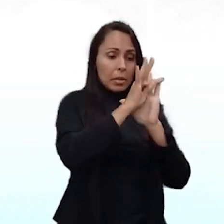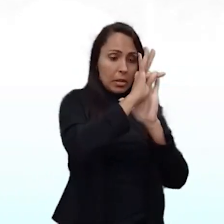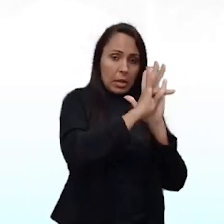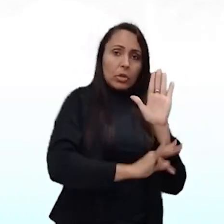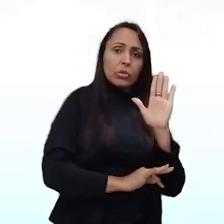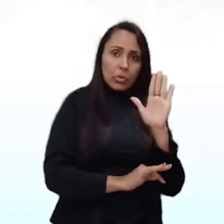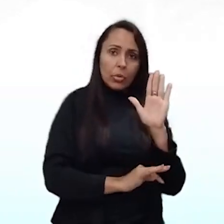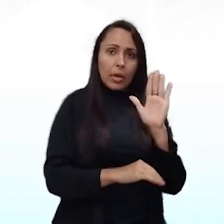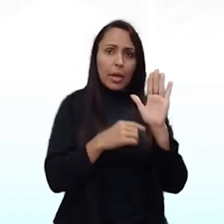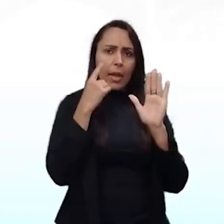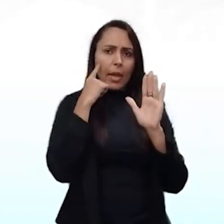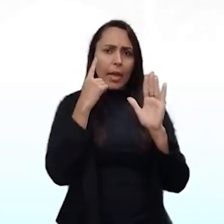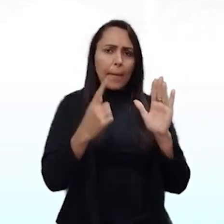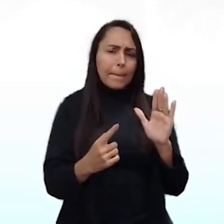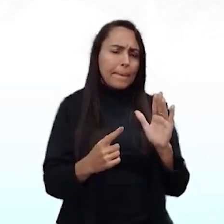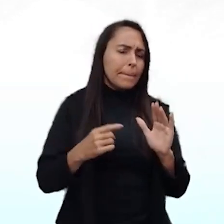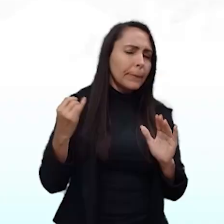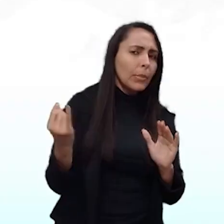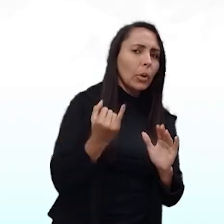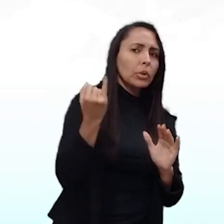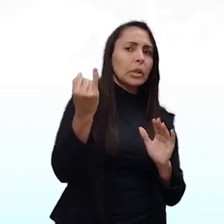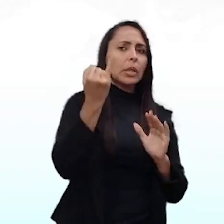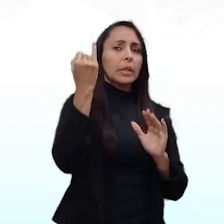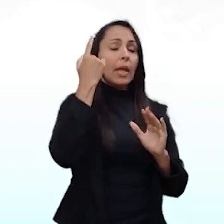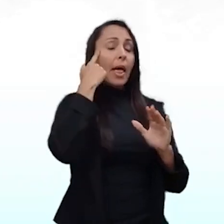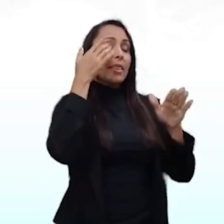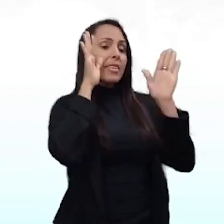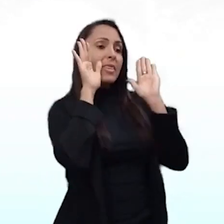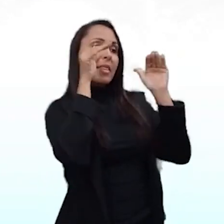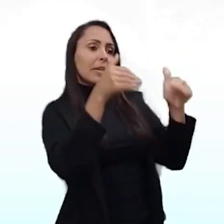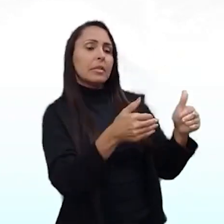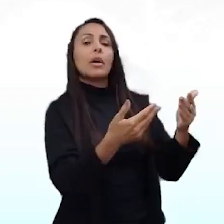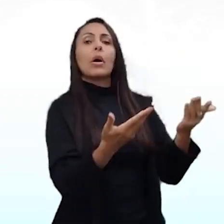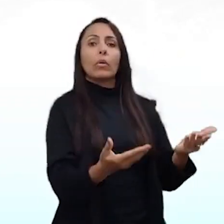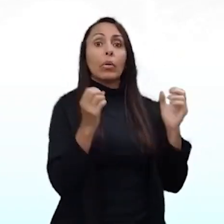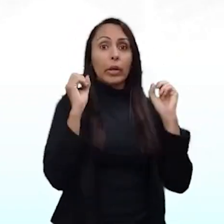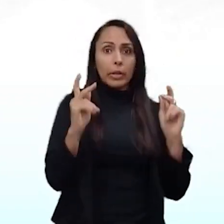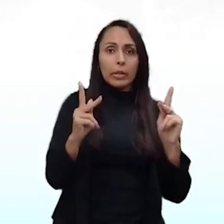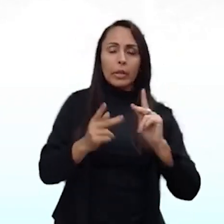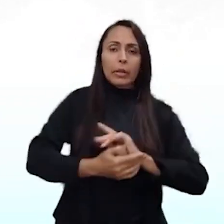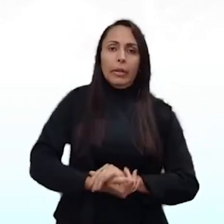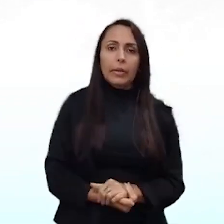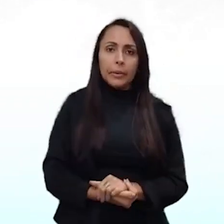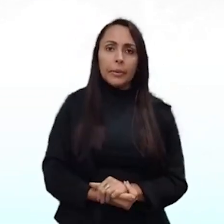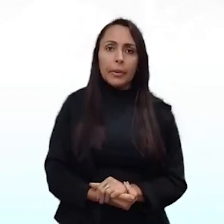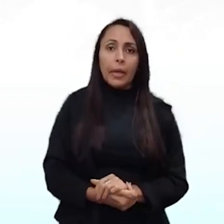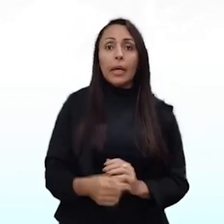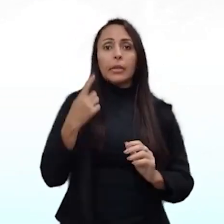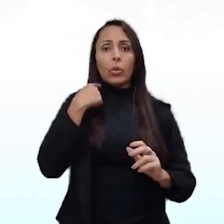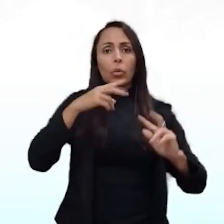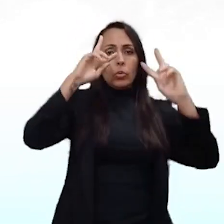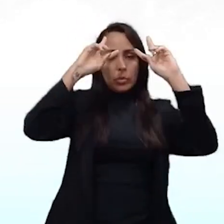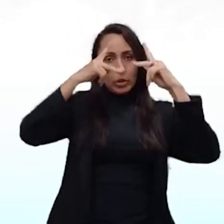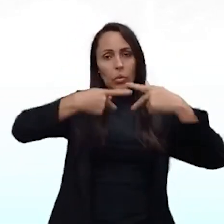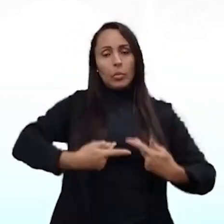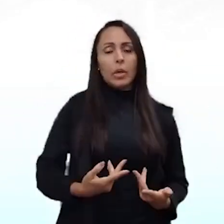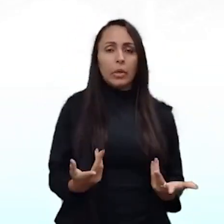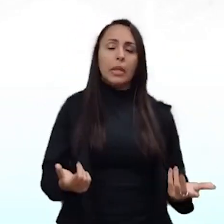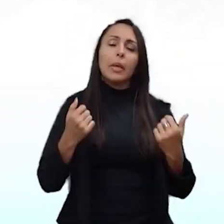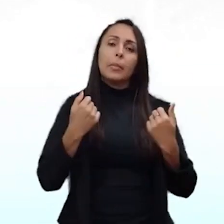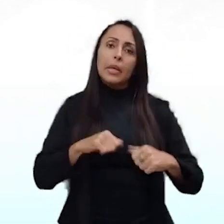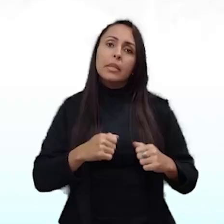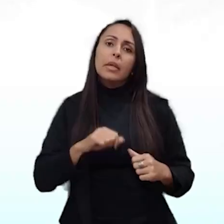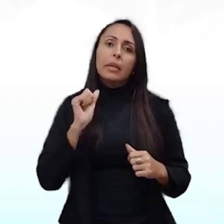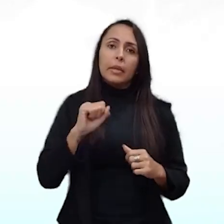é imprescindível que haja a intencionalidade, ok? Então, o ser humano, ele tem essa